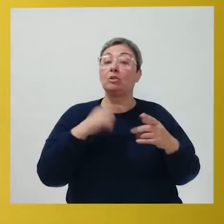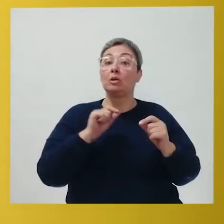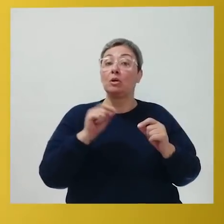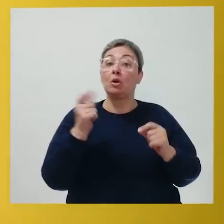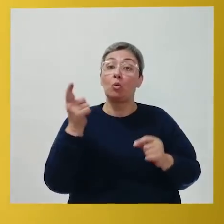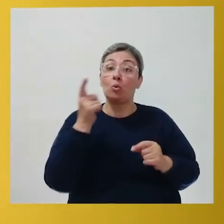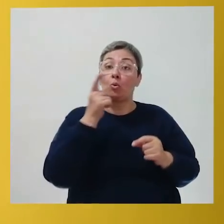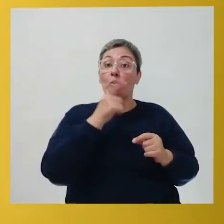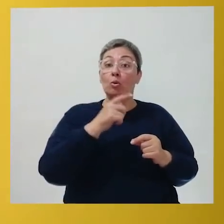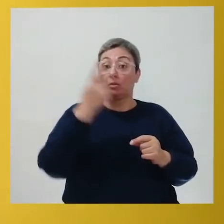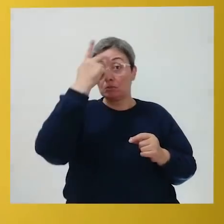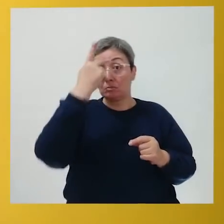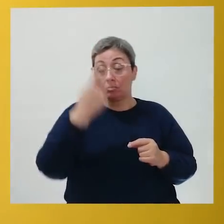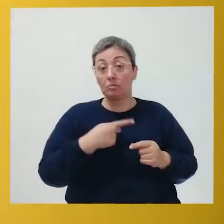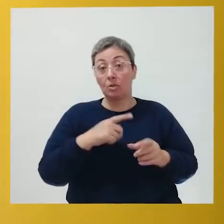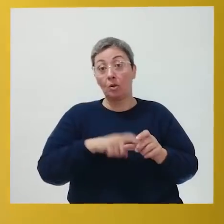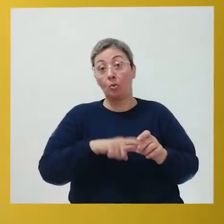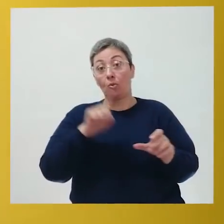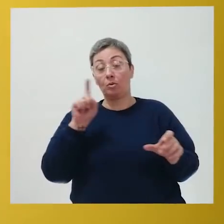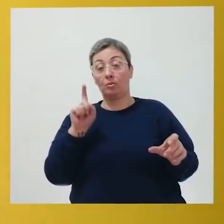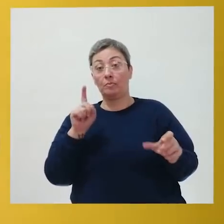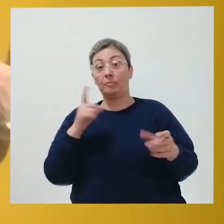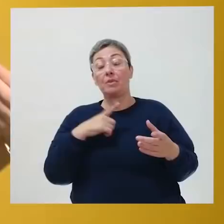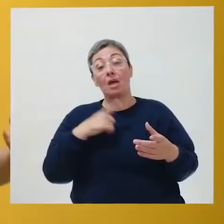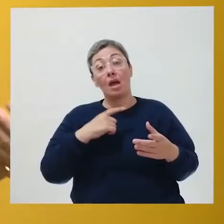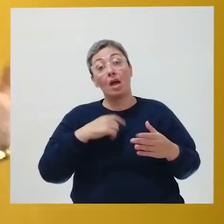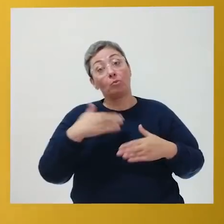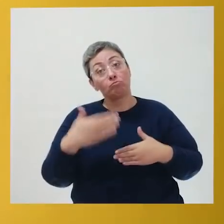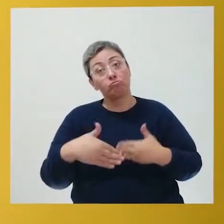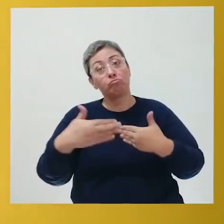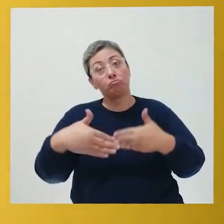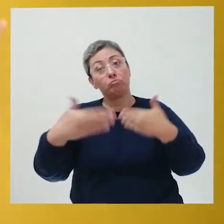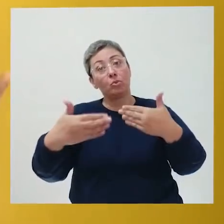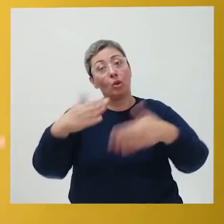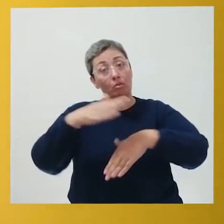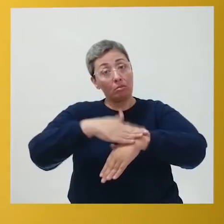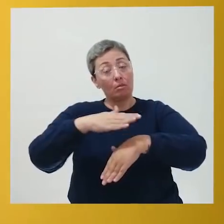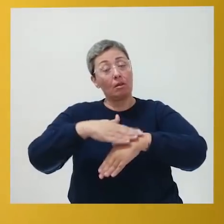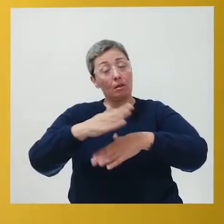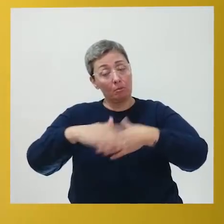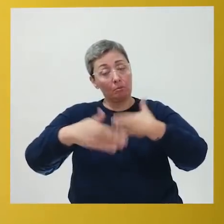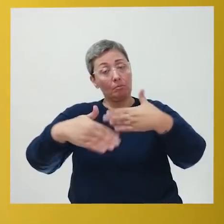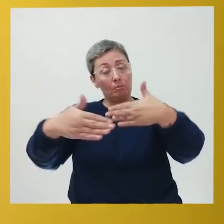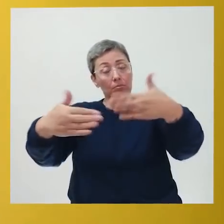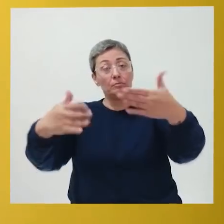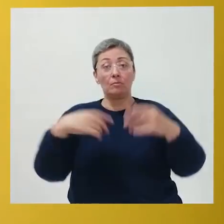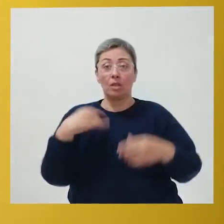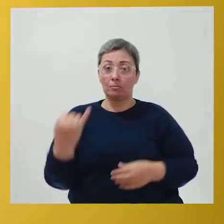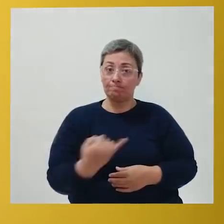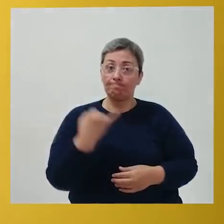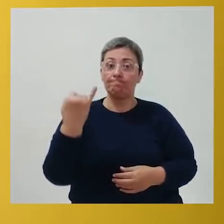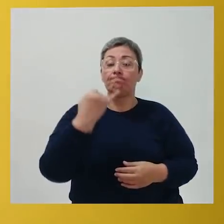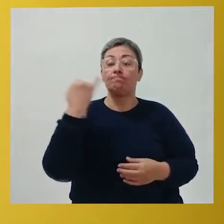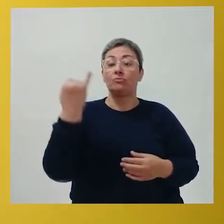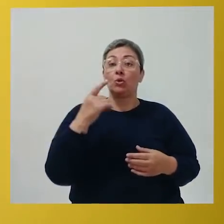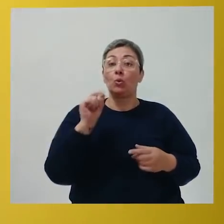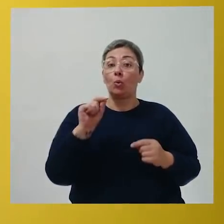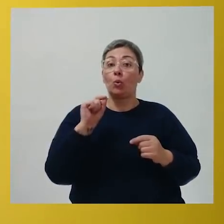tenha o alcance da sua autonomia. E isso é um processo, isso leva um tempo. Por isso é